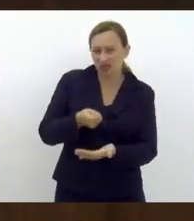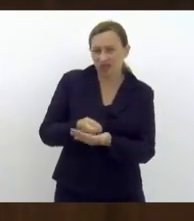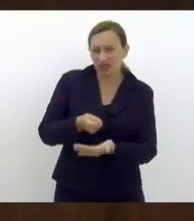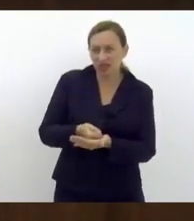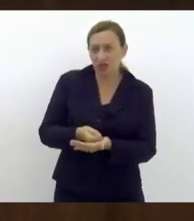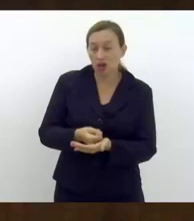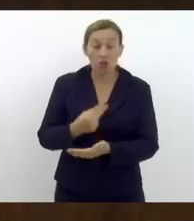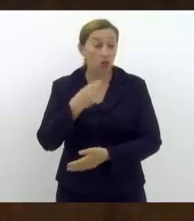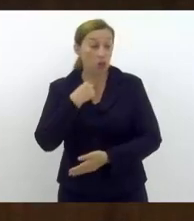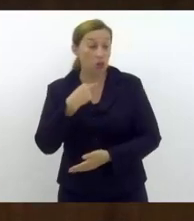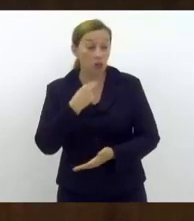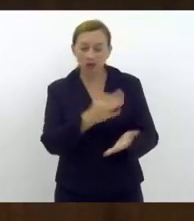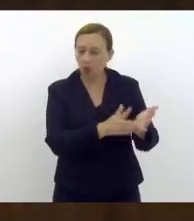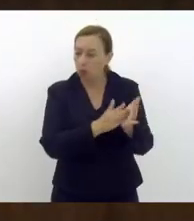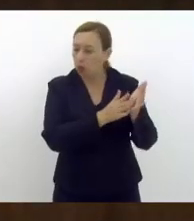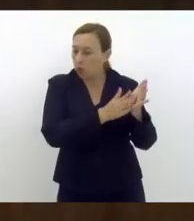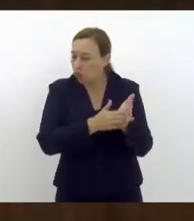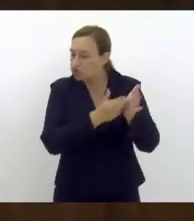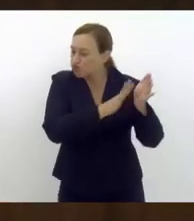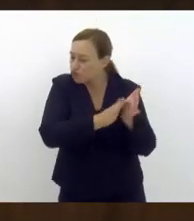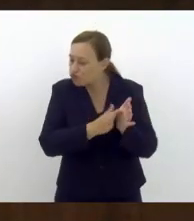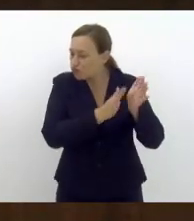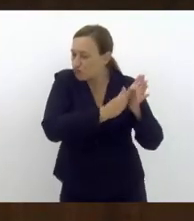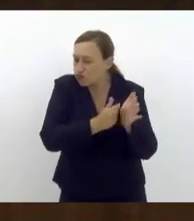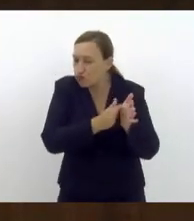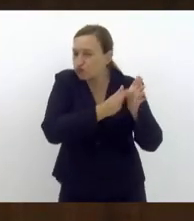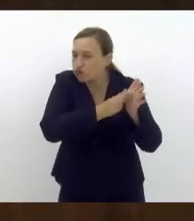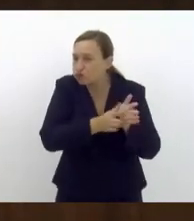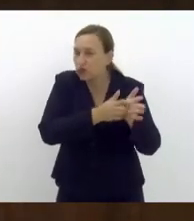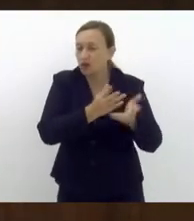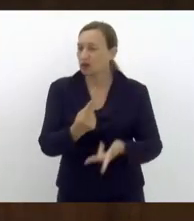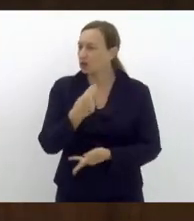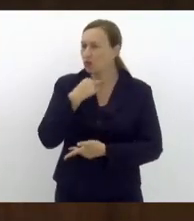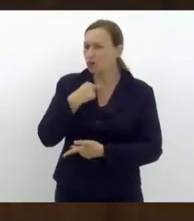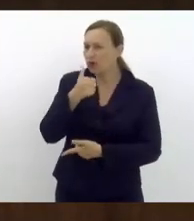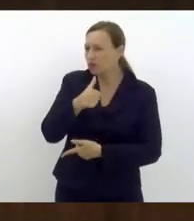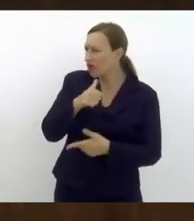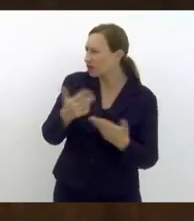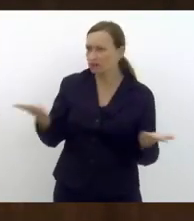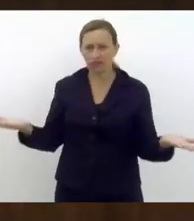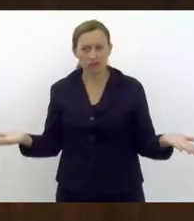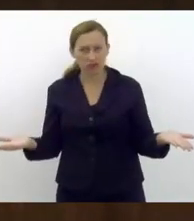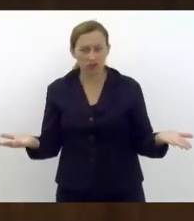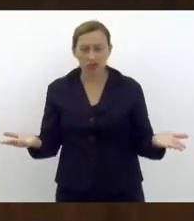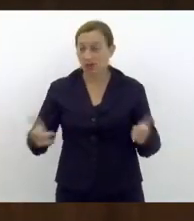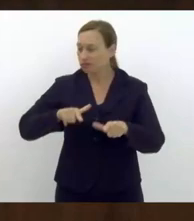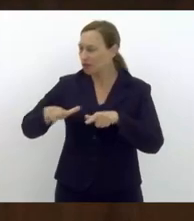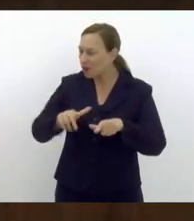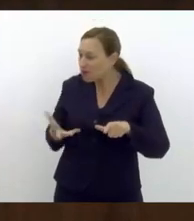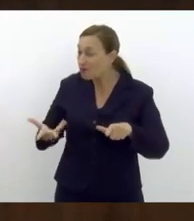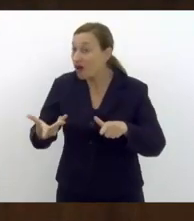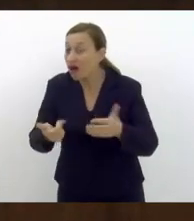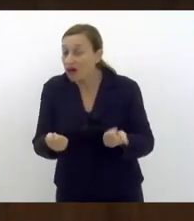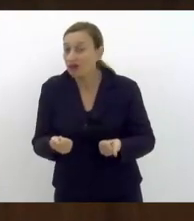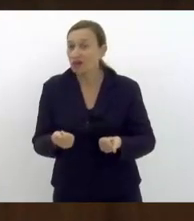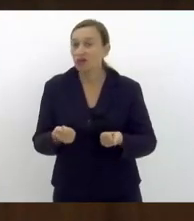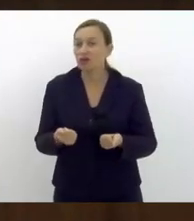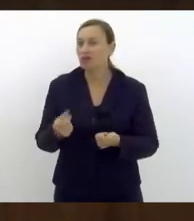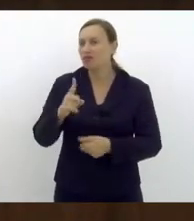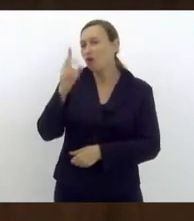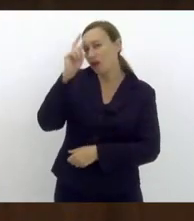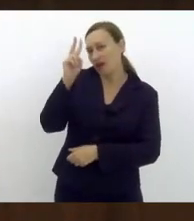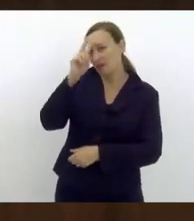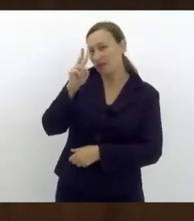e nós temos mulheres sambistas qualificadíssimas que têm um trabalho extraordinário, e aí, por que não